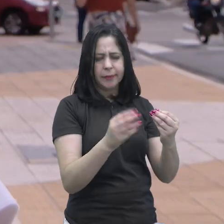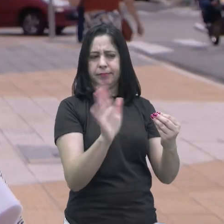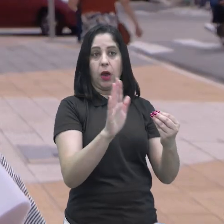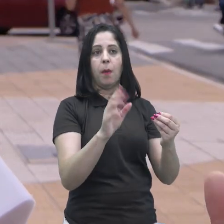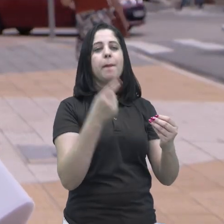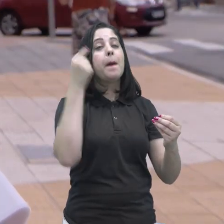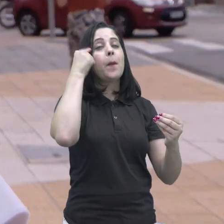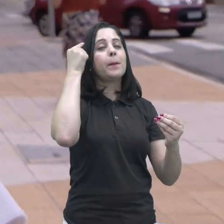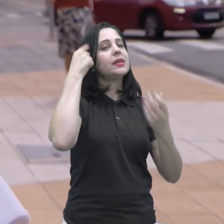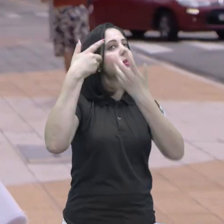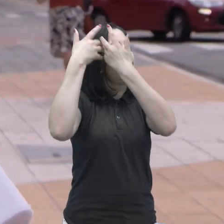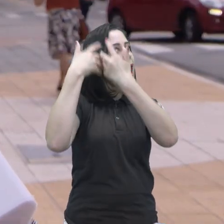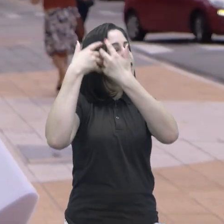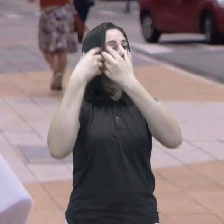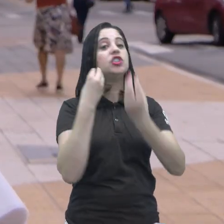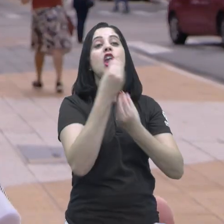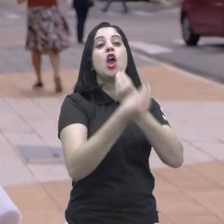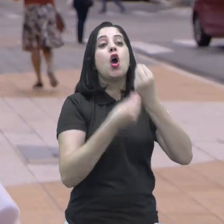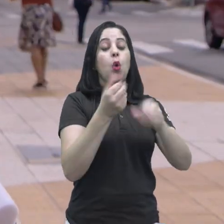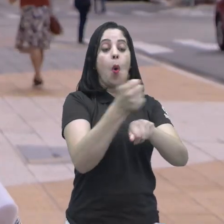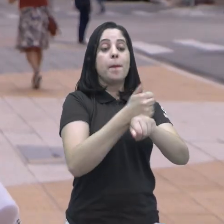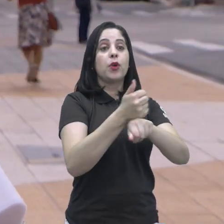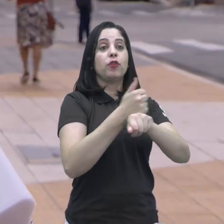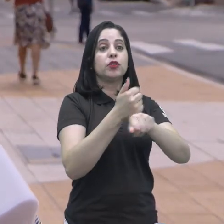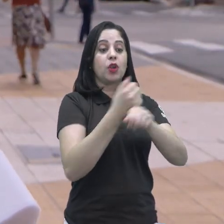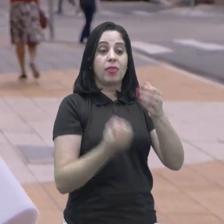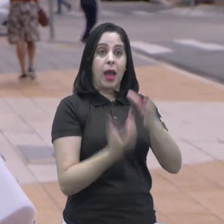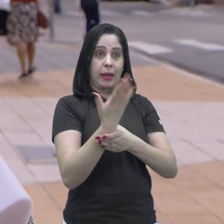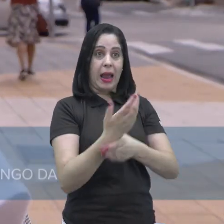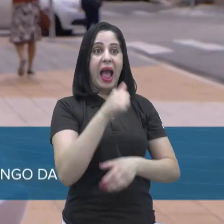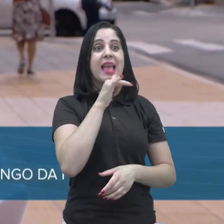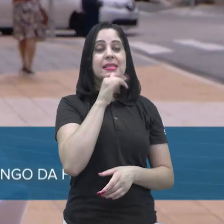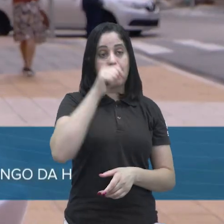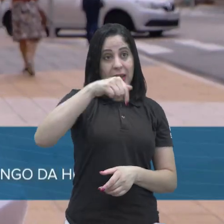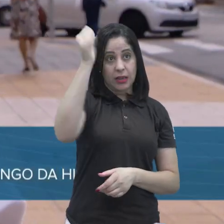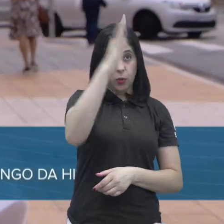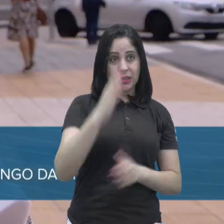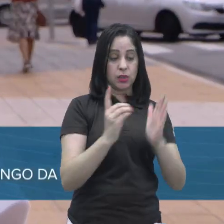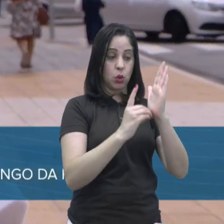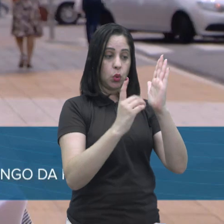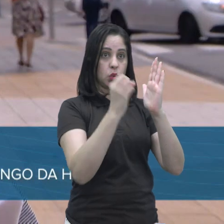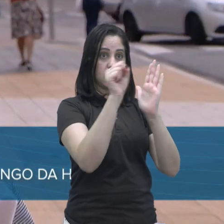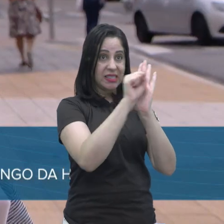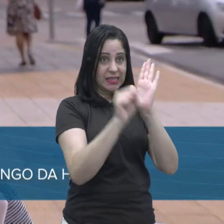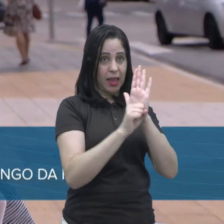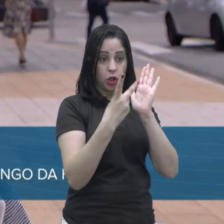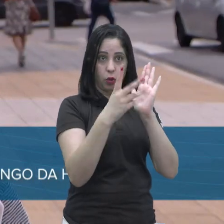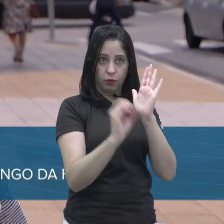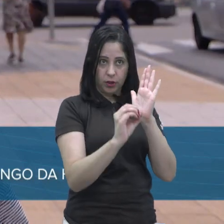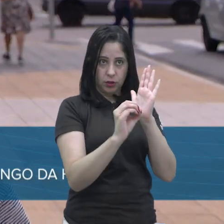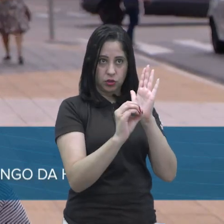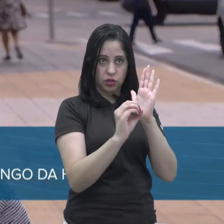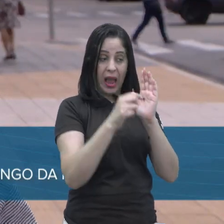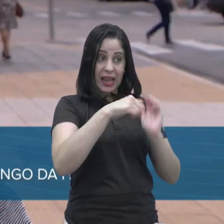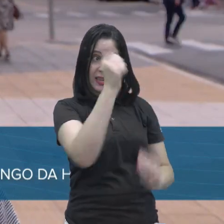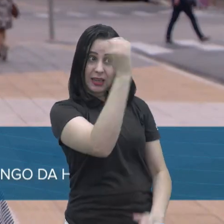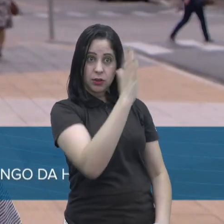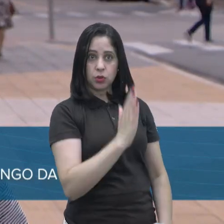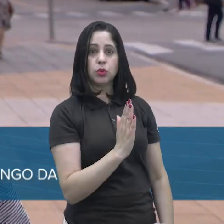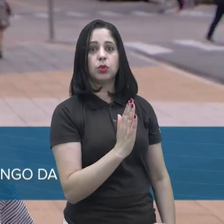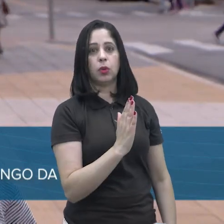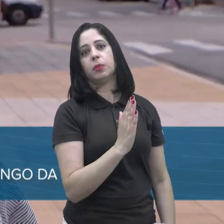elas apareceram. Então, existem estudos que mostram que, por exemplo, no Brasil, durante o século XX todo, o Brasil